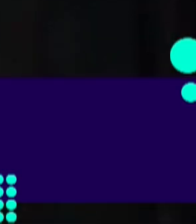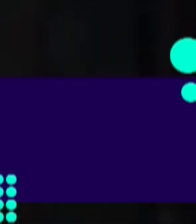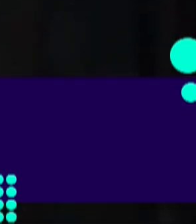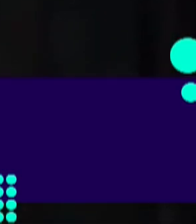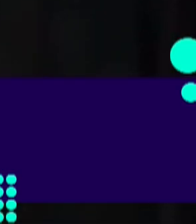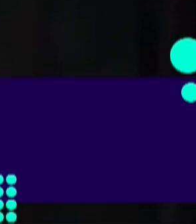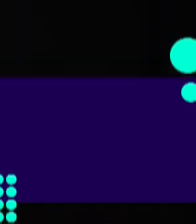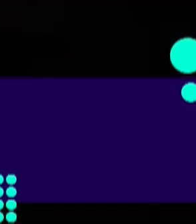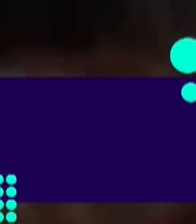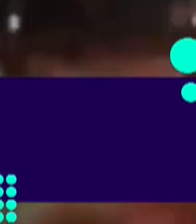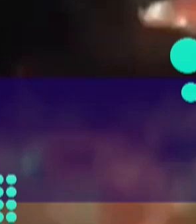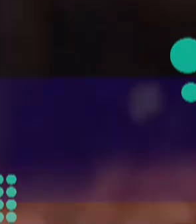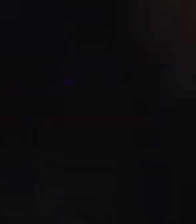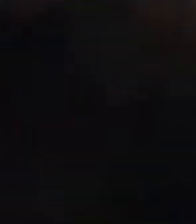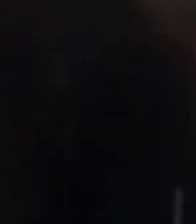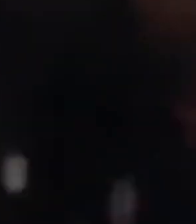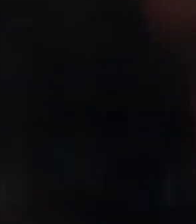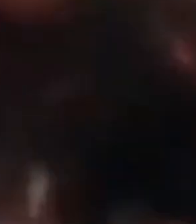Quem é você?